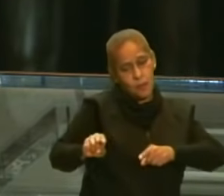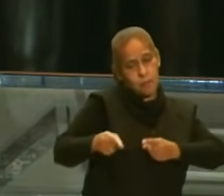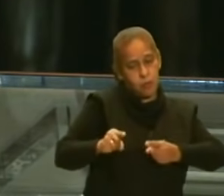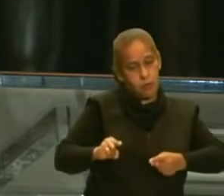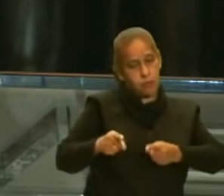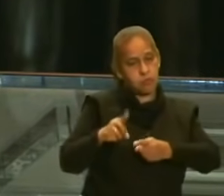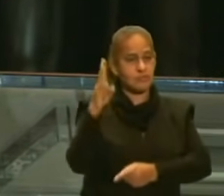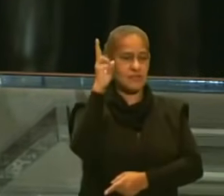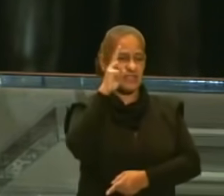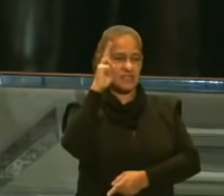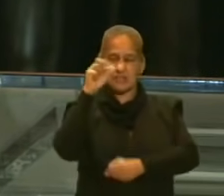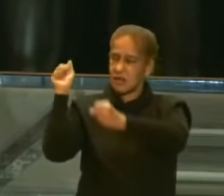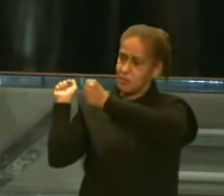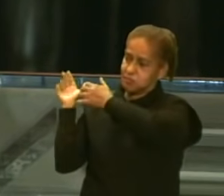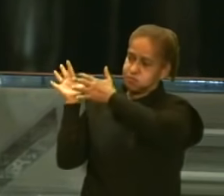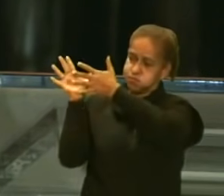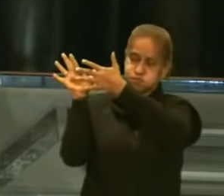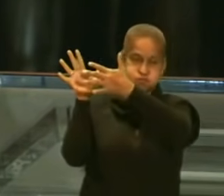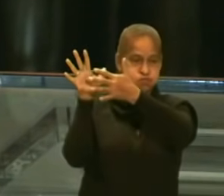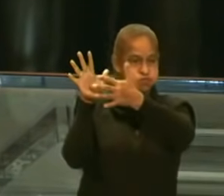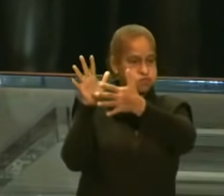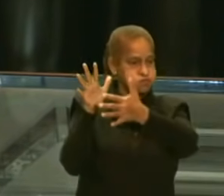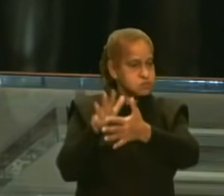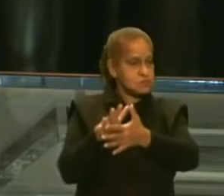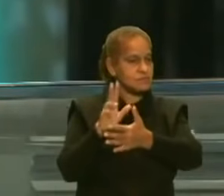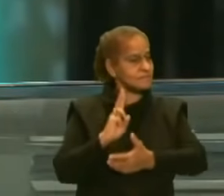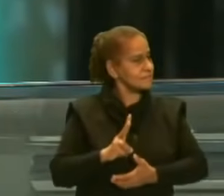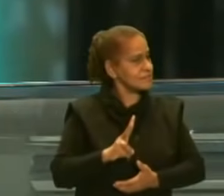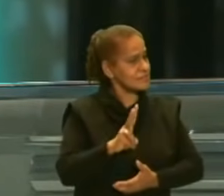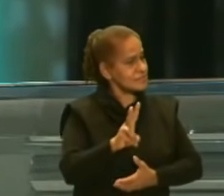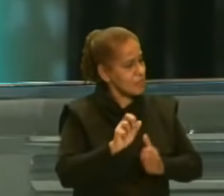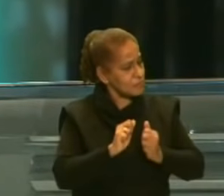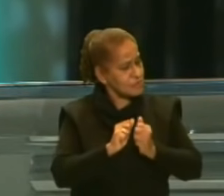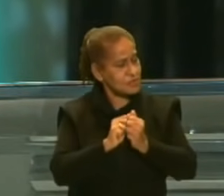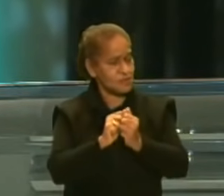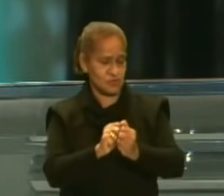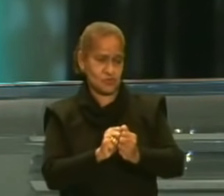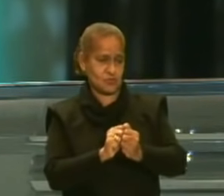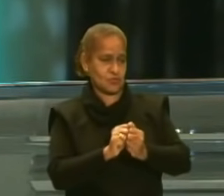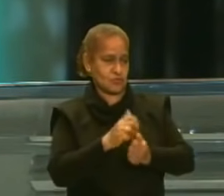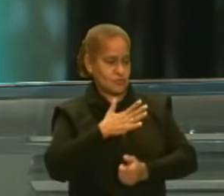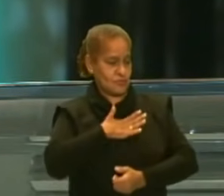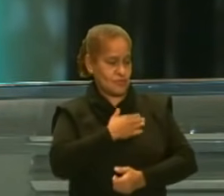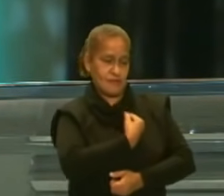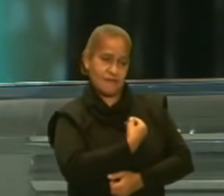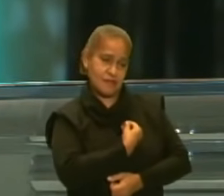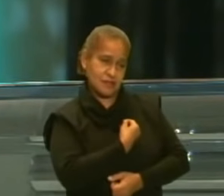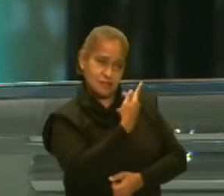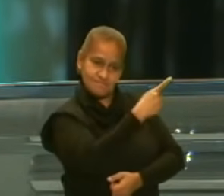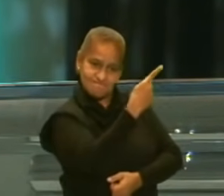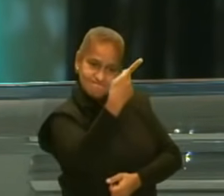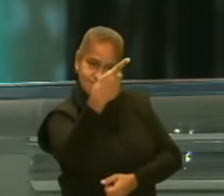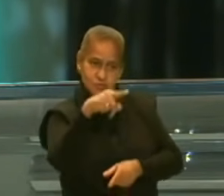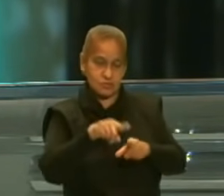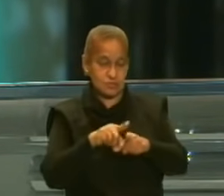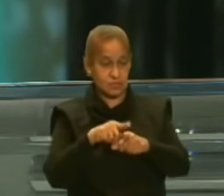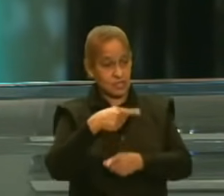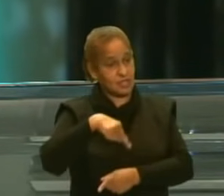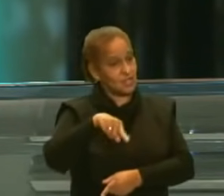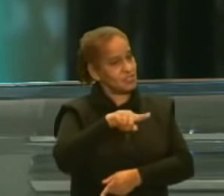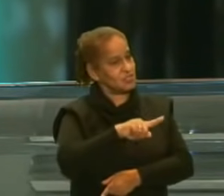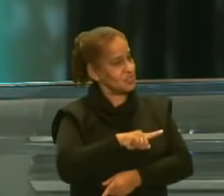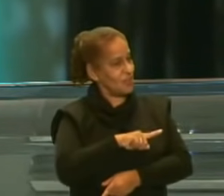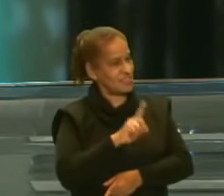e sempre acompanha a tua vida e a minha, é da gente não depender